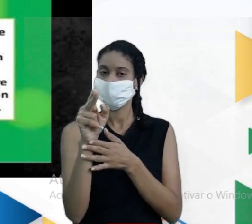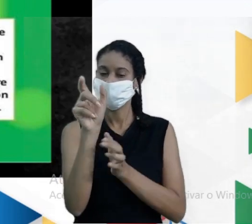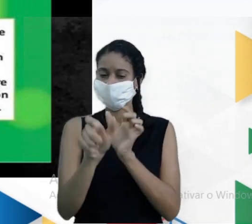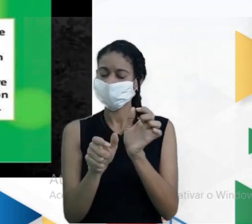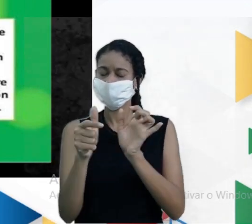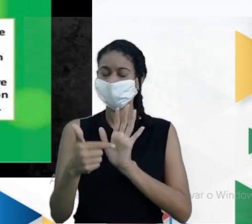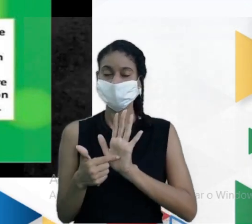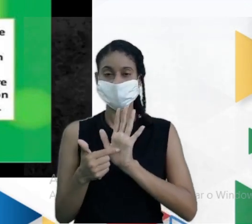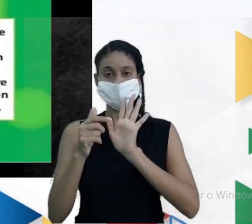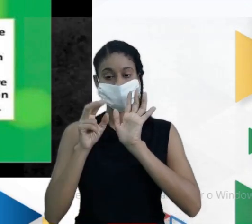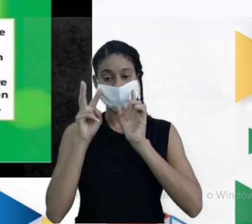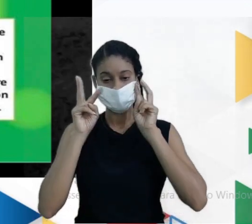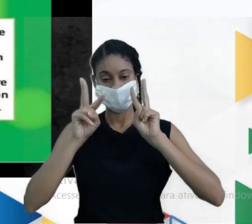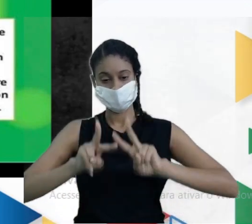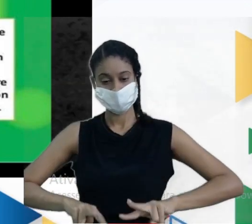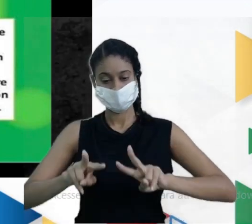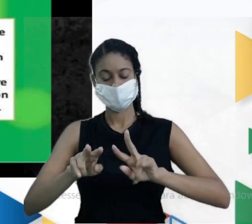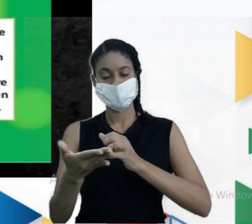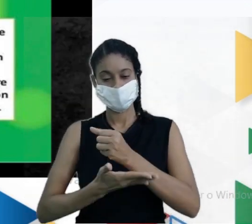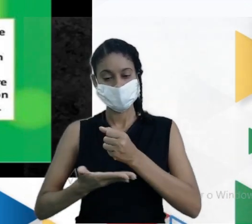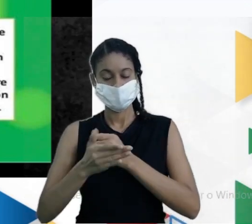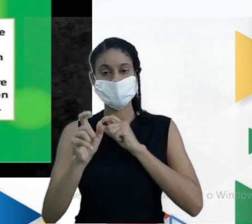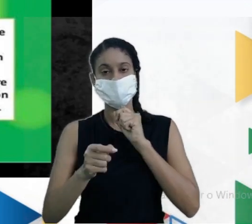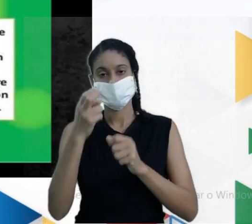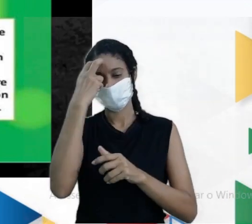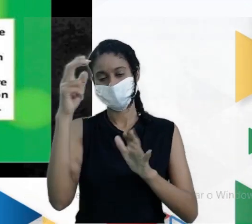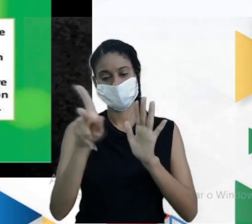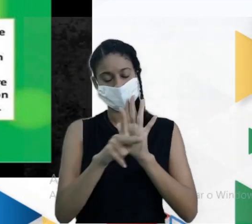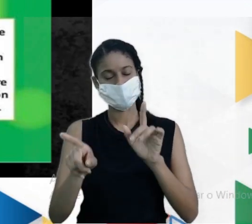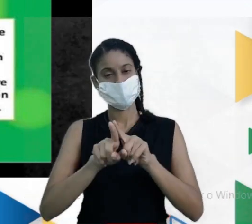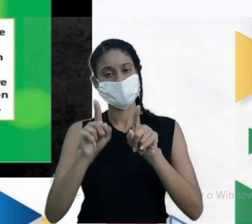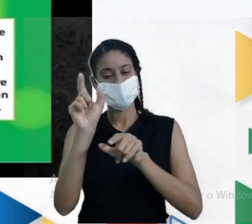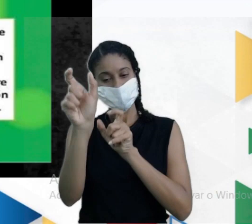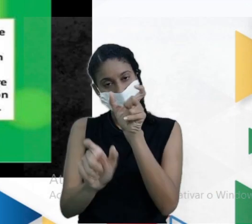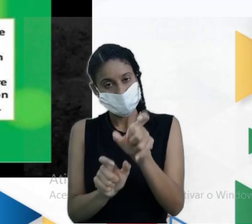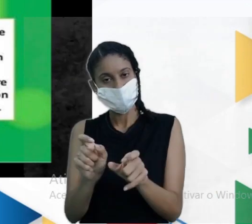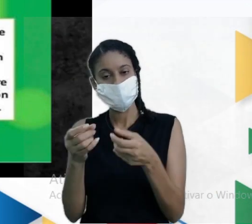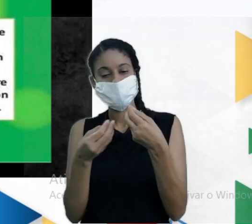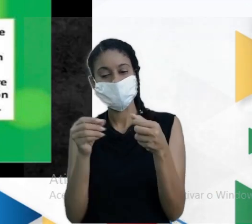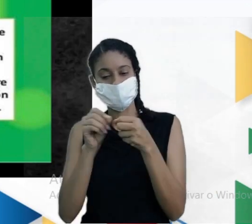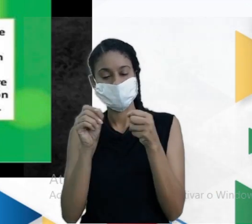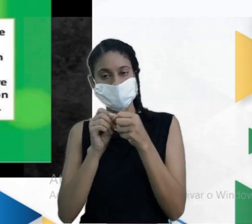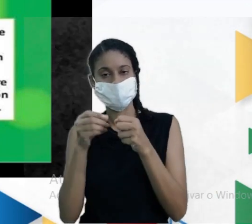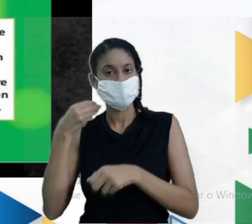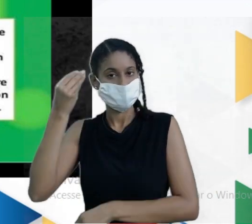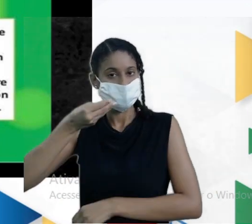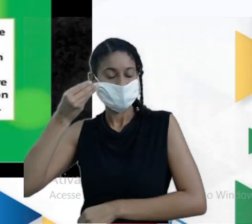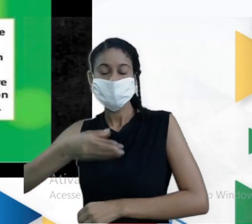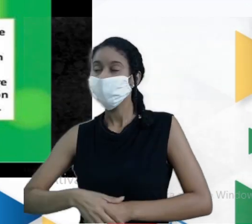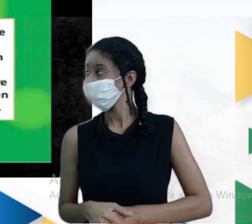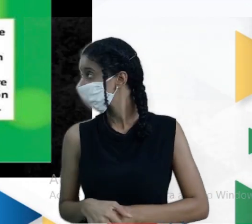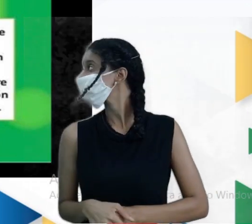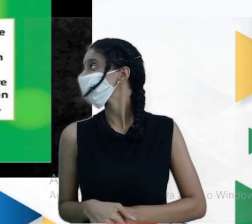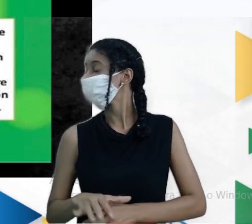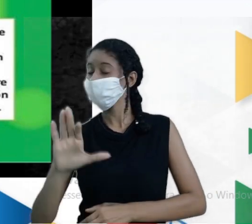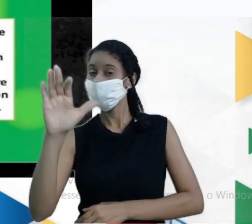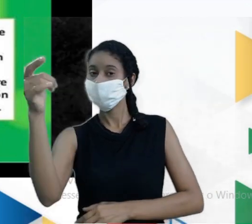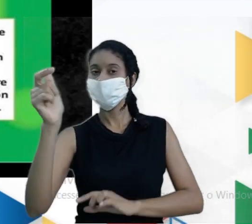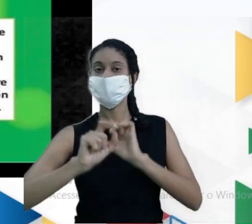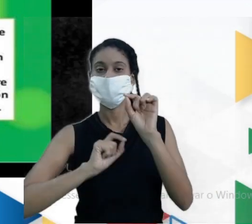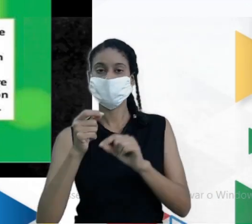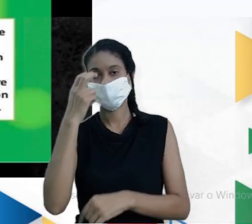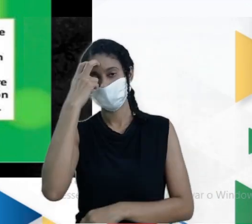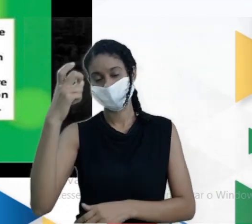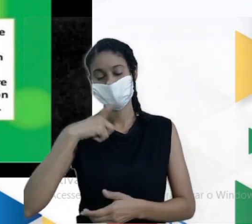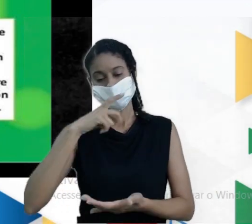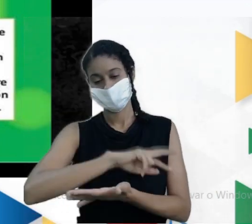que se baseiam na própria cultura e na maneira como eles partilham essas experiências. Claro, né? A cultura